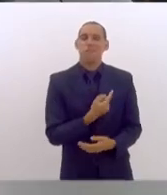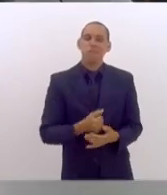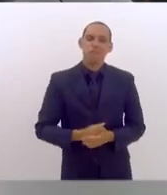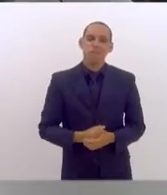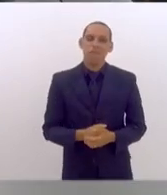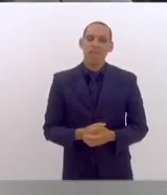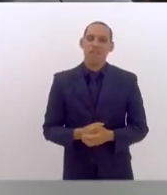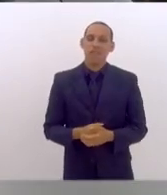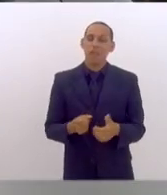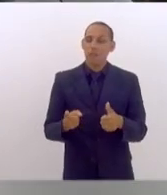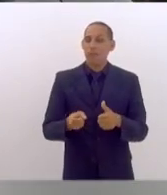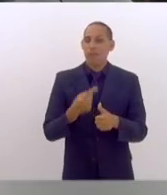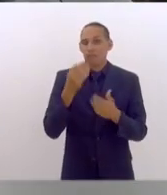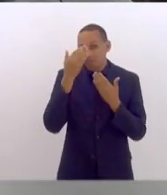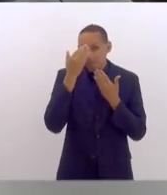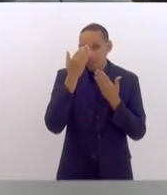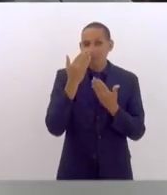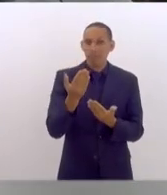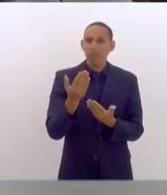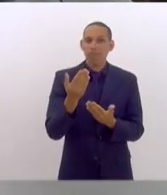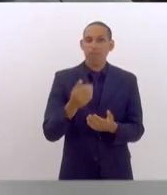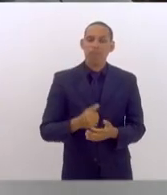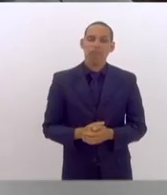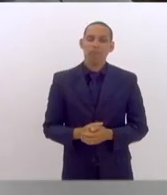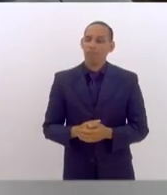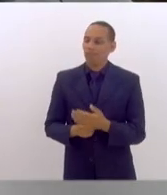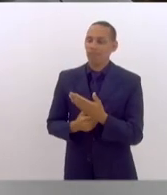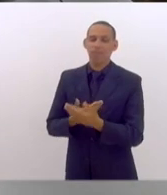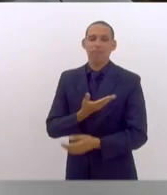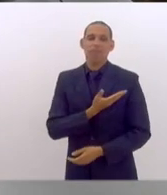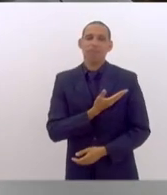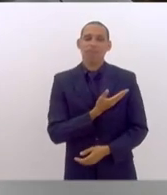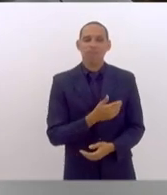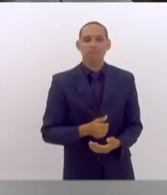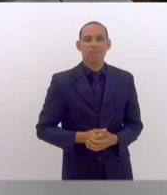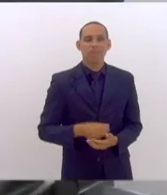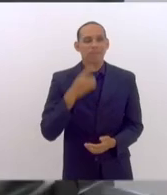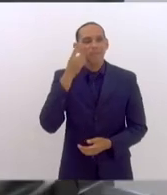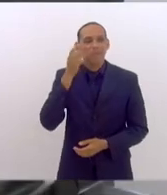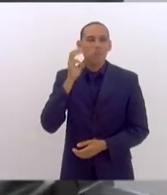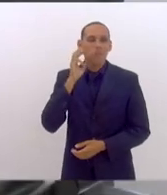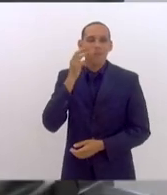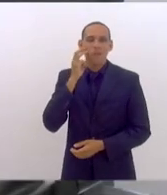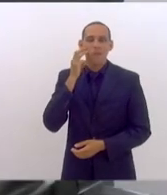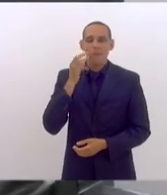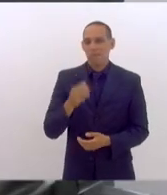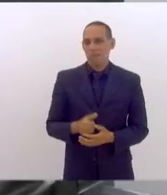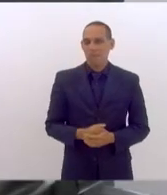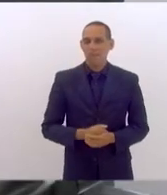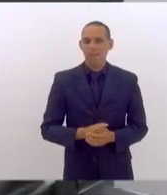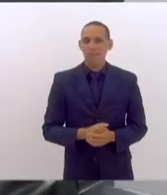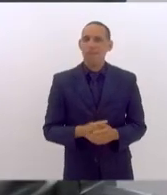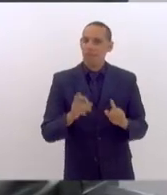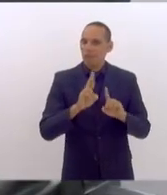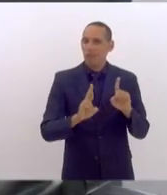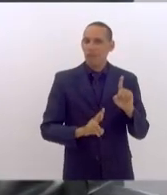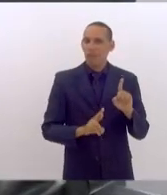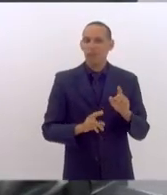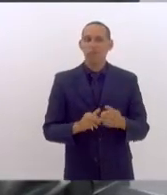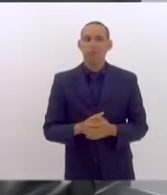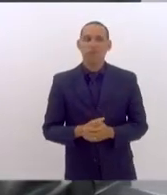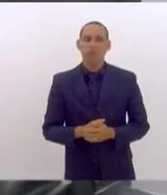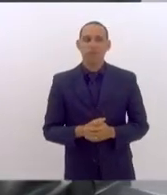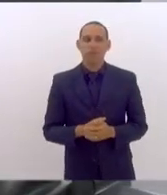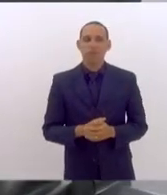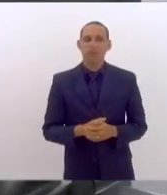eu queria primeiro agradecer ao meu amigo né Deputado waldeck e o nosso relator